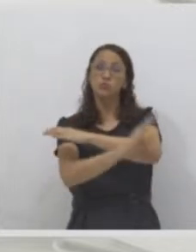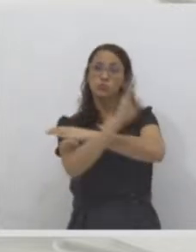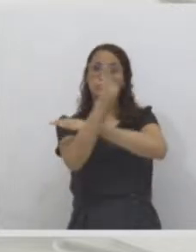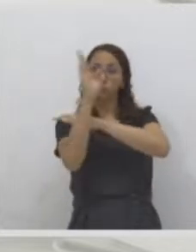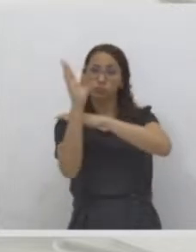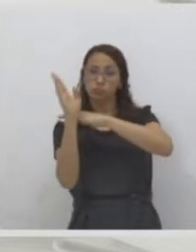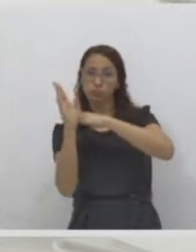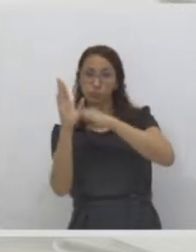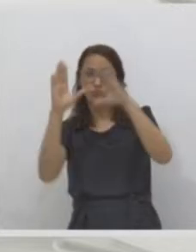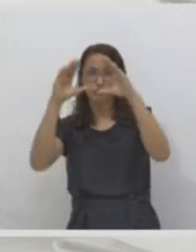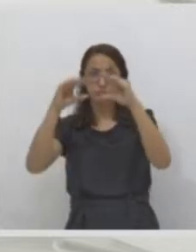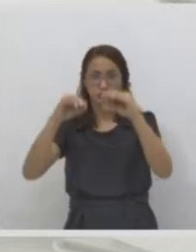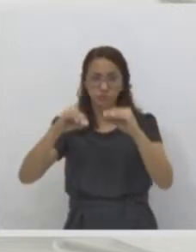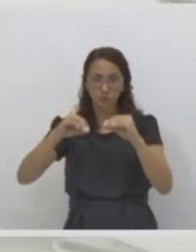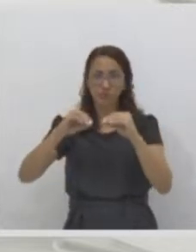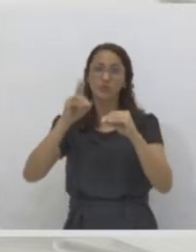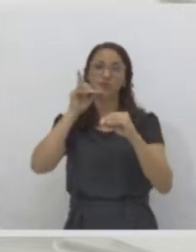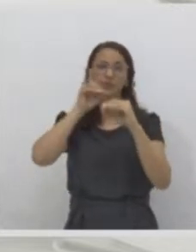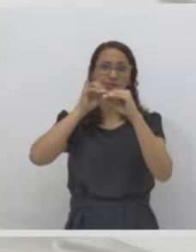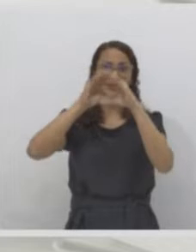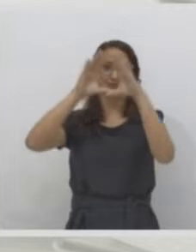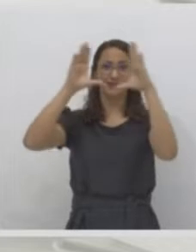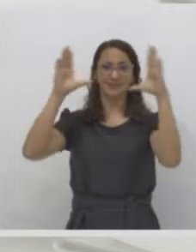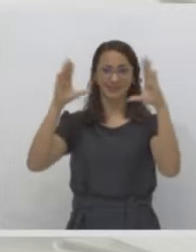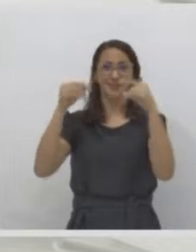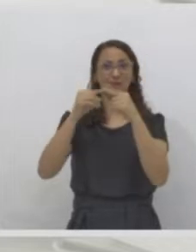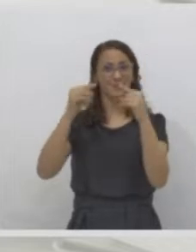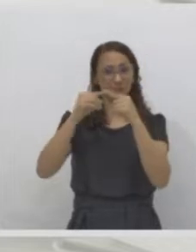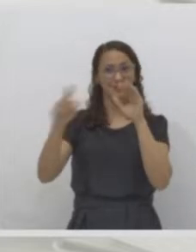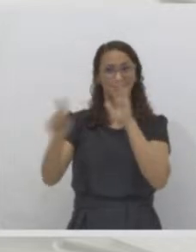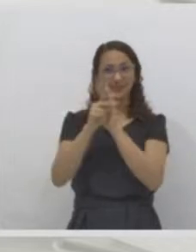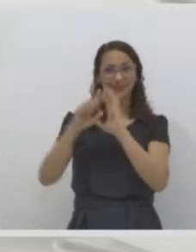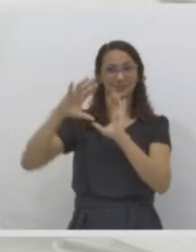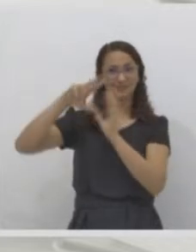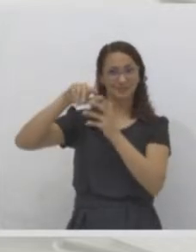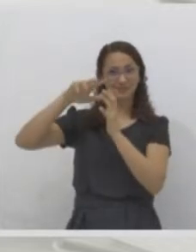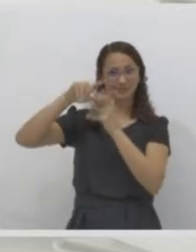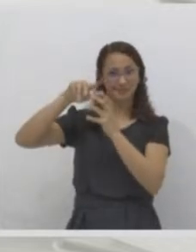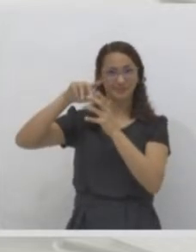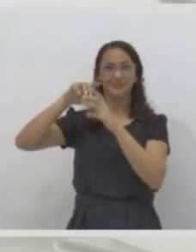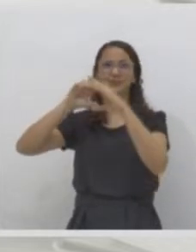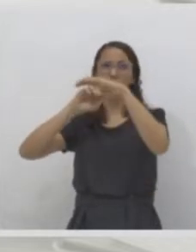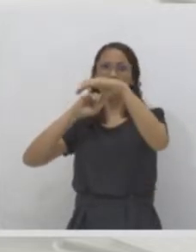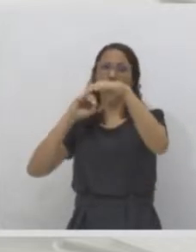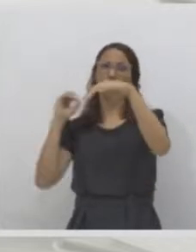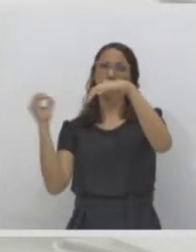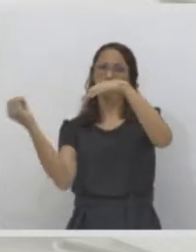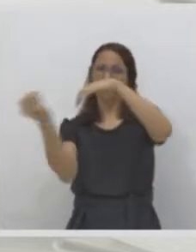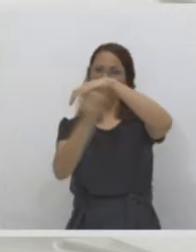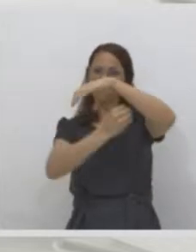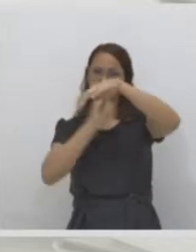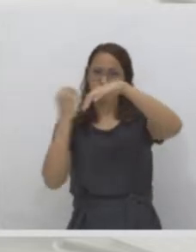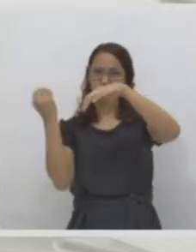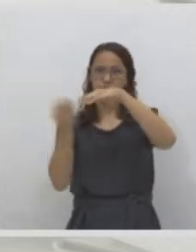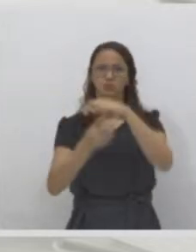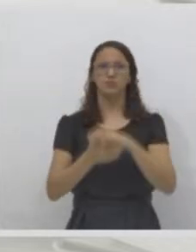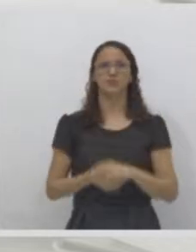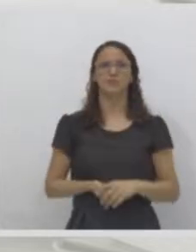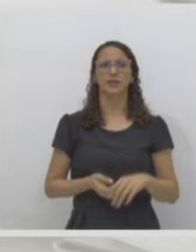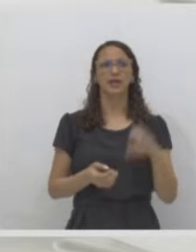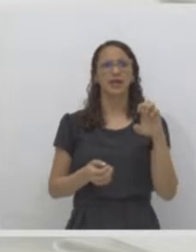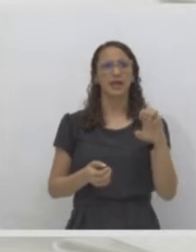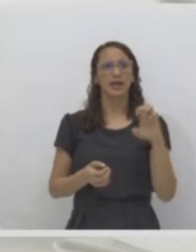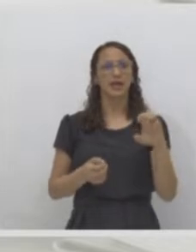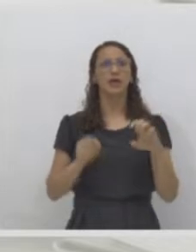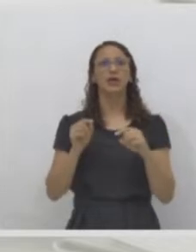Terra. Letra E, a trajetória que o Sol descreve ao longo do dia é denominada movimento aparente do